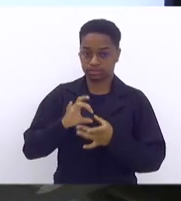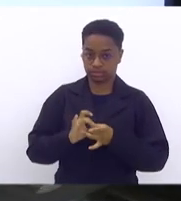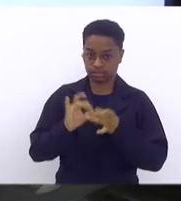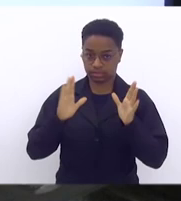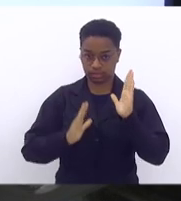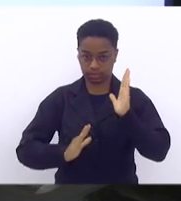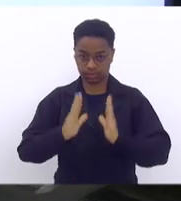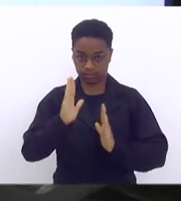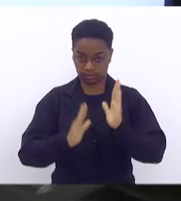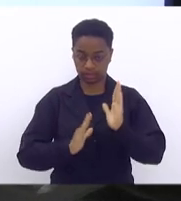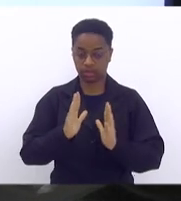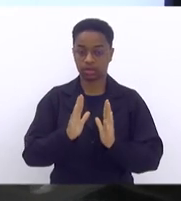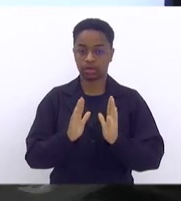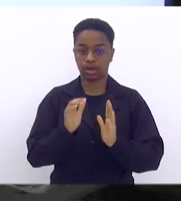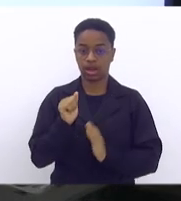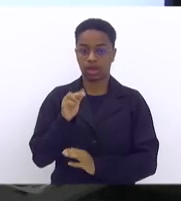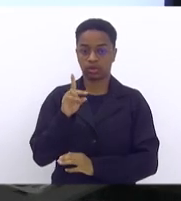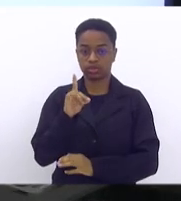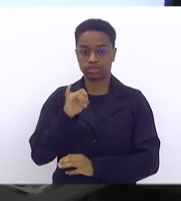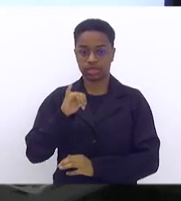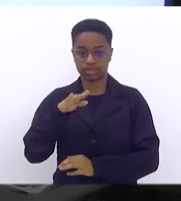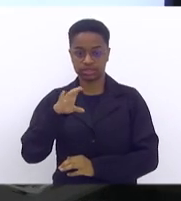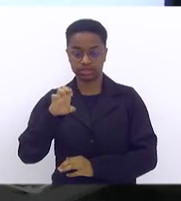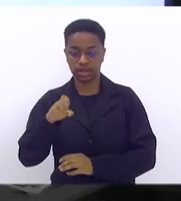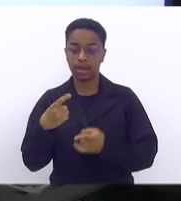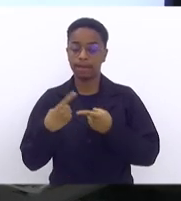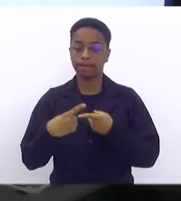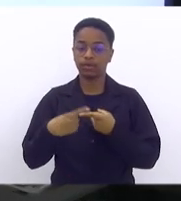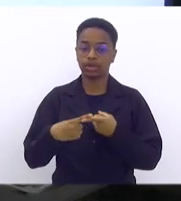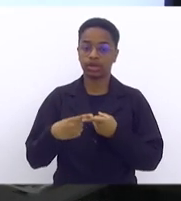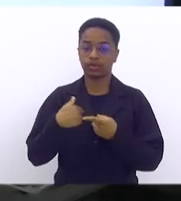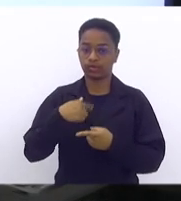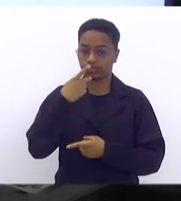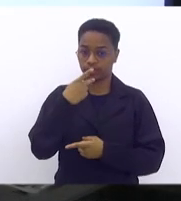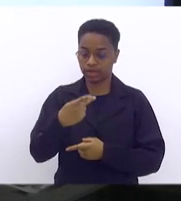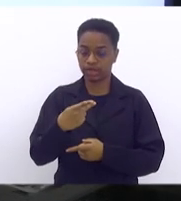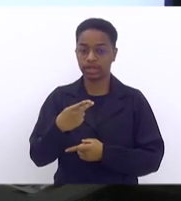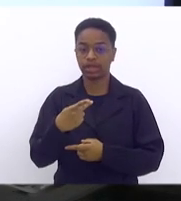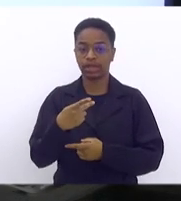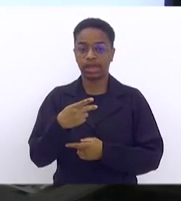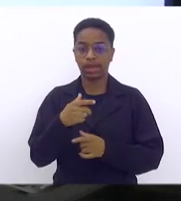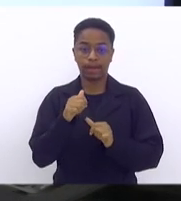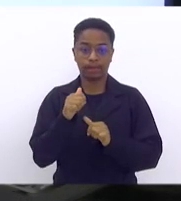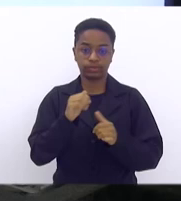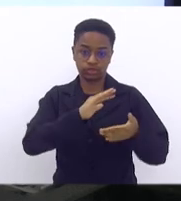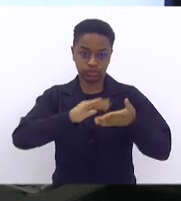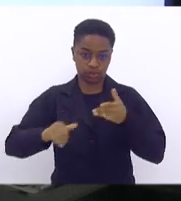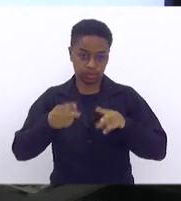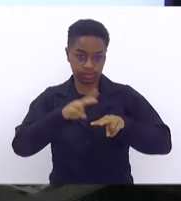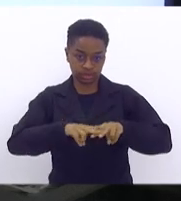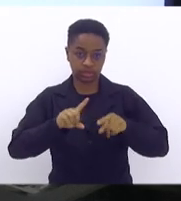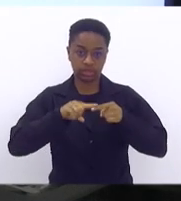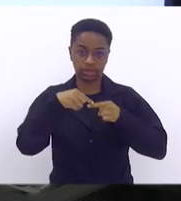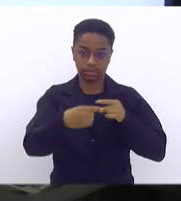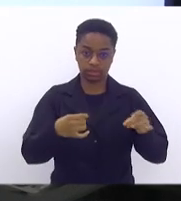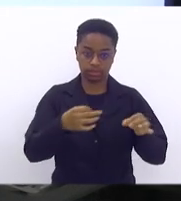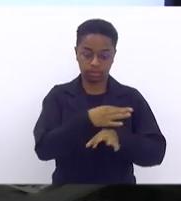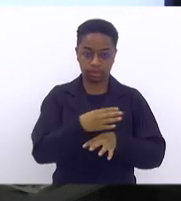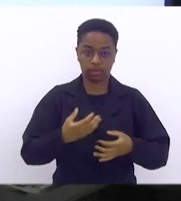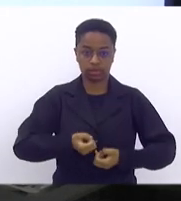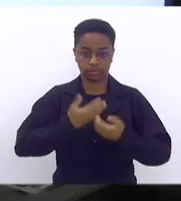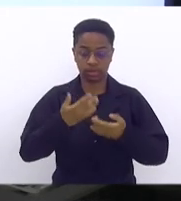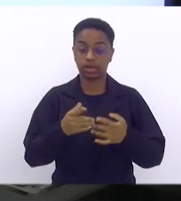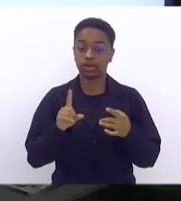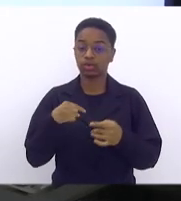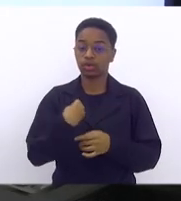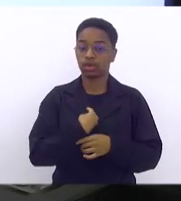audiência, né? Porque, como eu expliquei, o juiz revogou a prisão depois que chegou o depoimento da adolescente. nós levamos para o fórum terno, sapato,